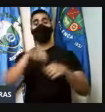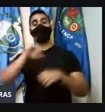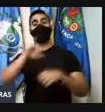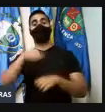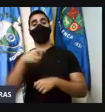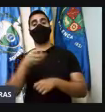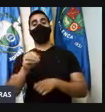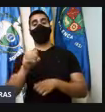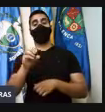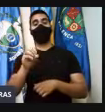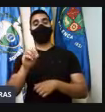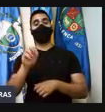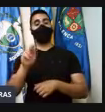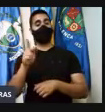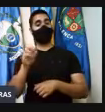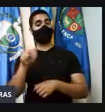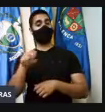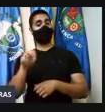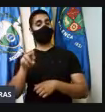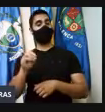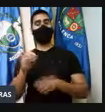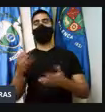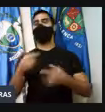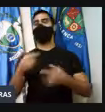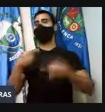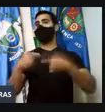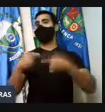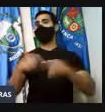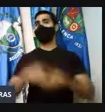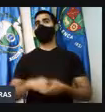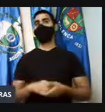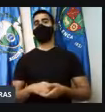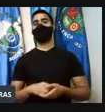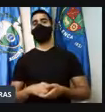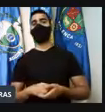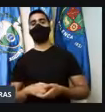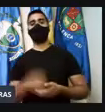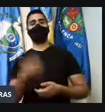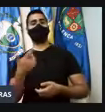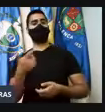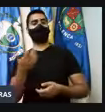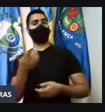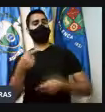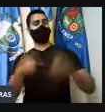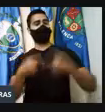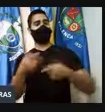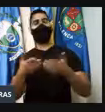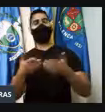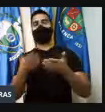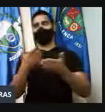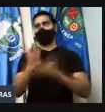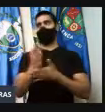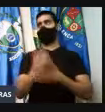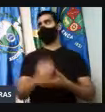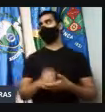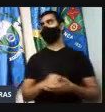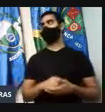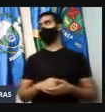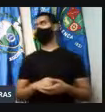vereador se encontra em discussão, não tendo quem queira discutir, em votação, aprovado.